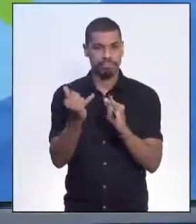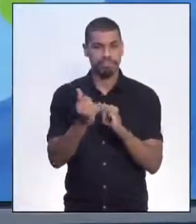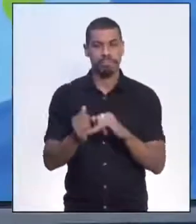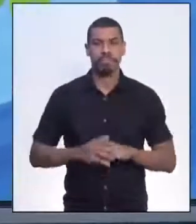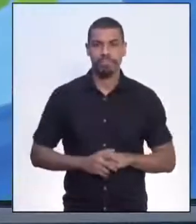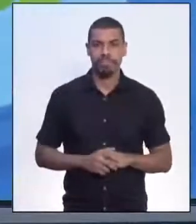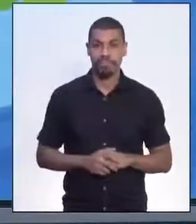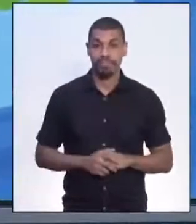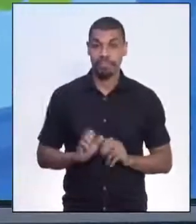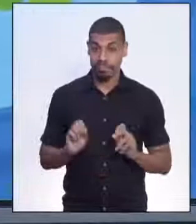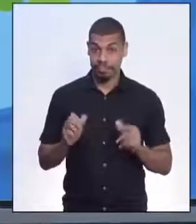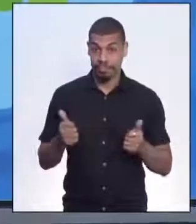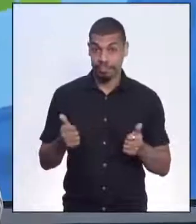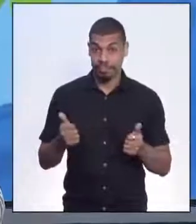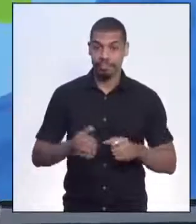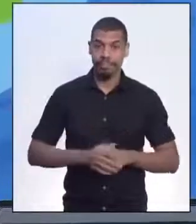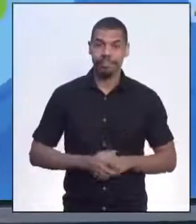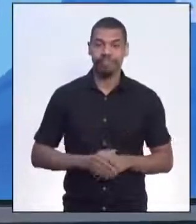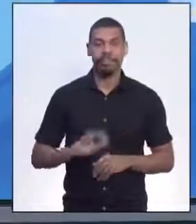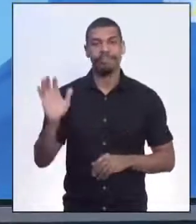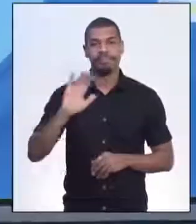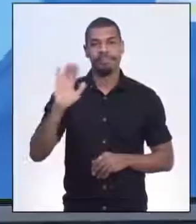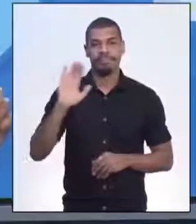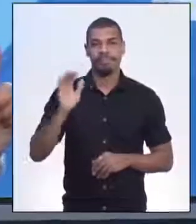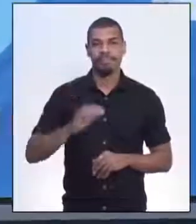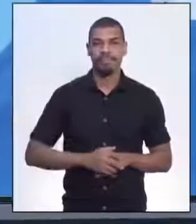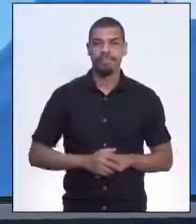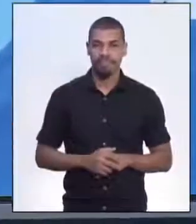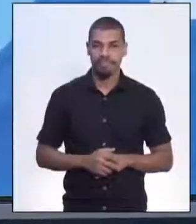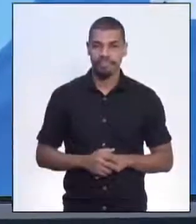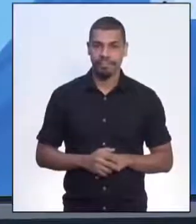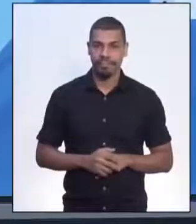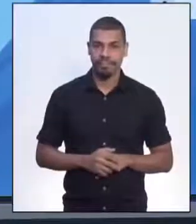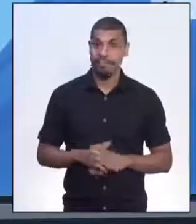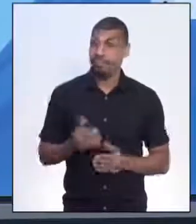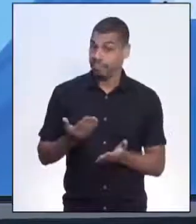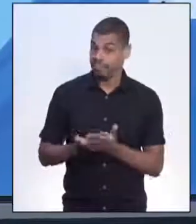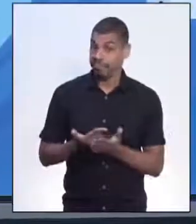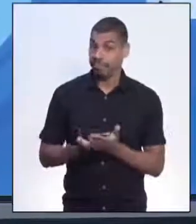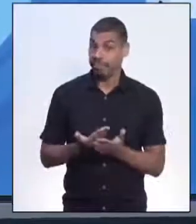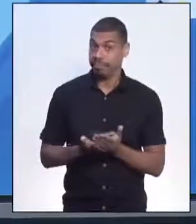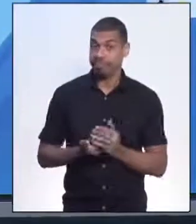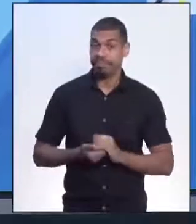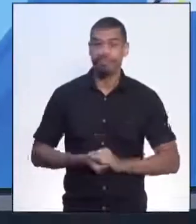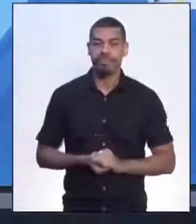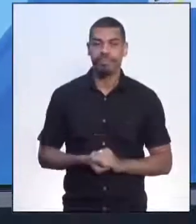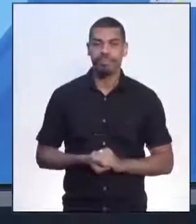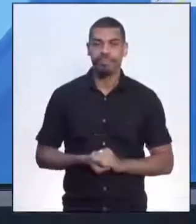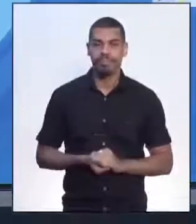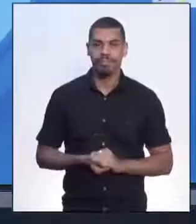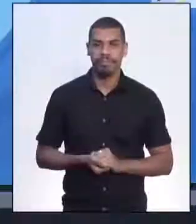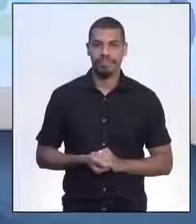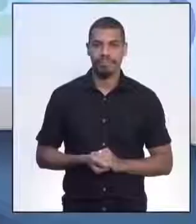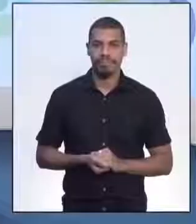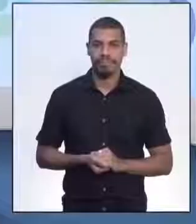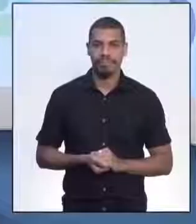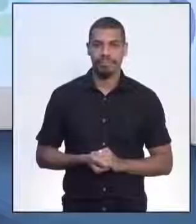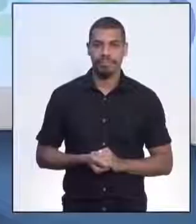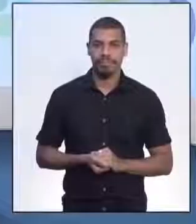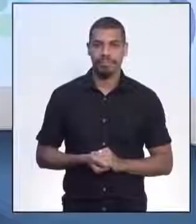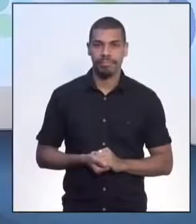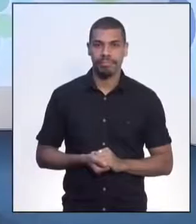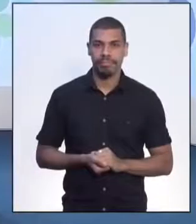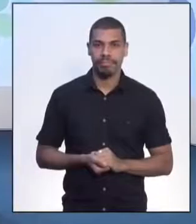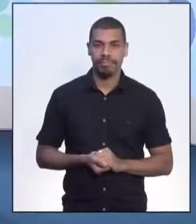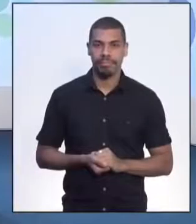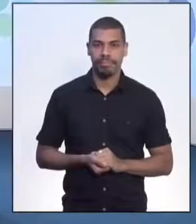de ligação, ok? Bye bye, estude, ok? Bye bye, see you later. Ok, see